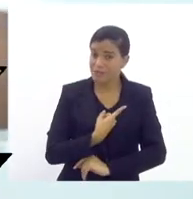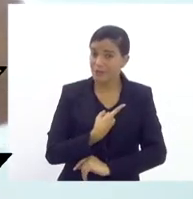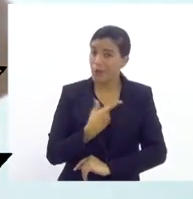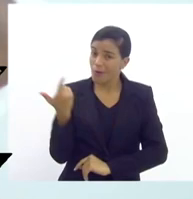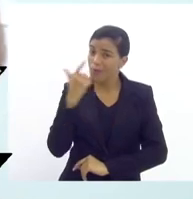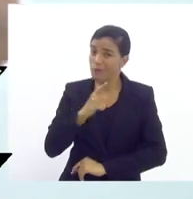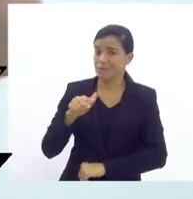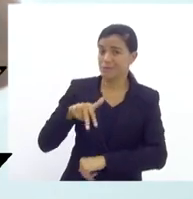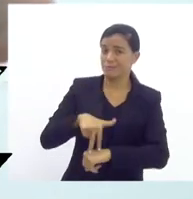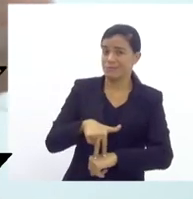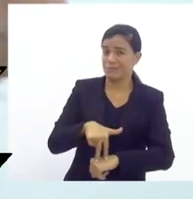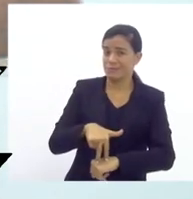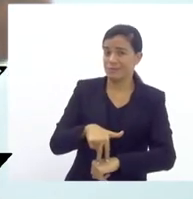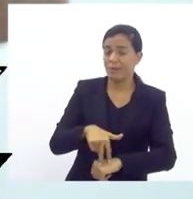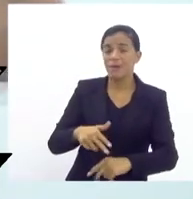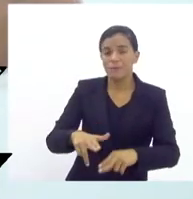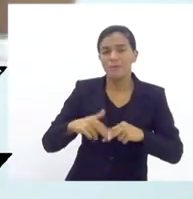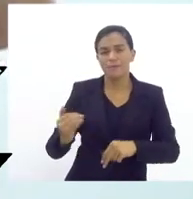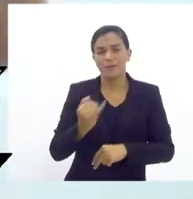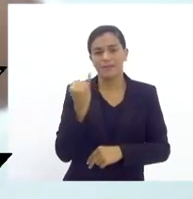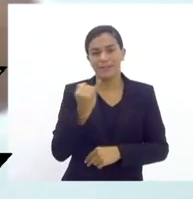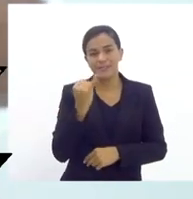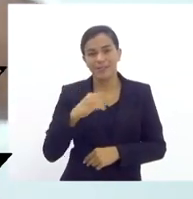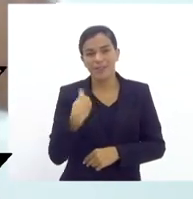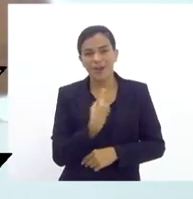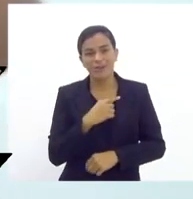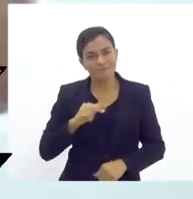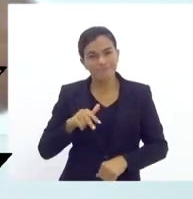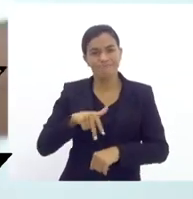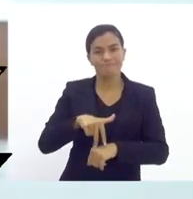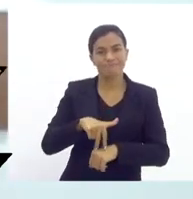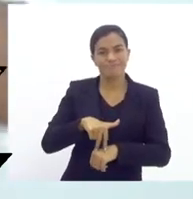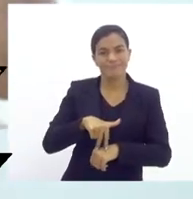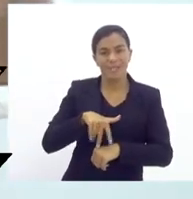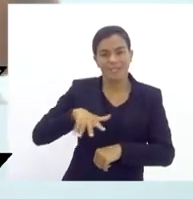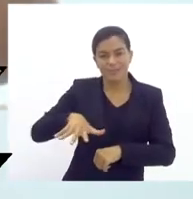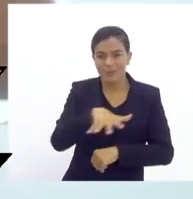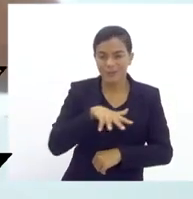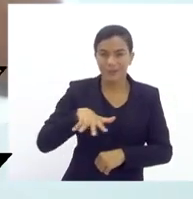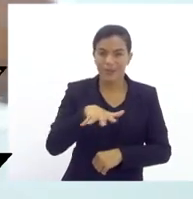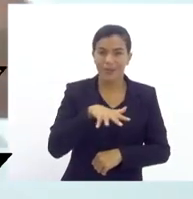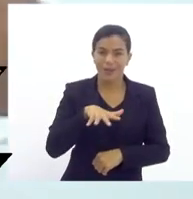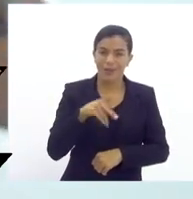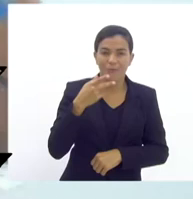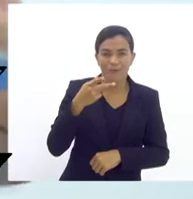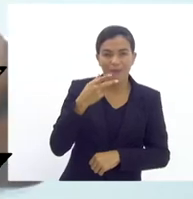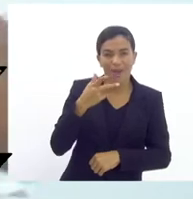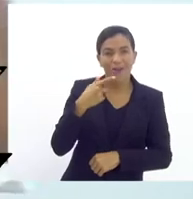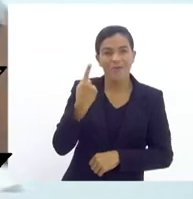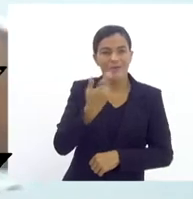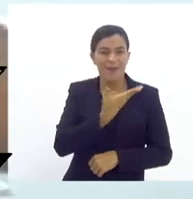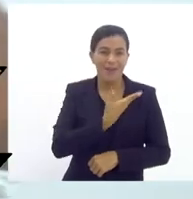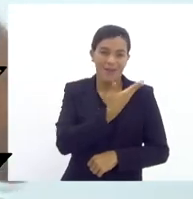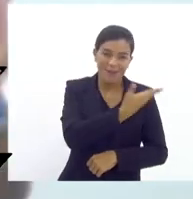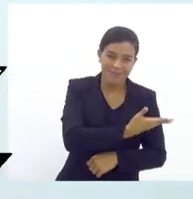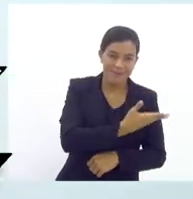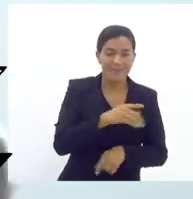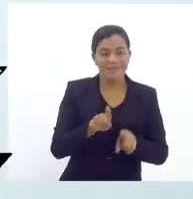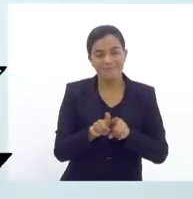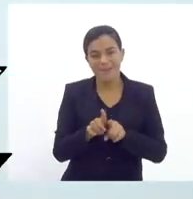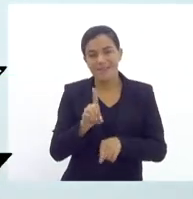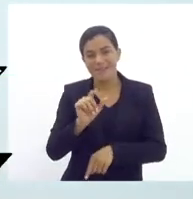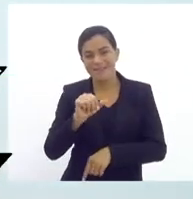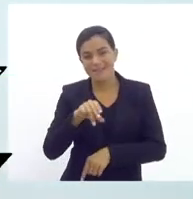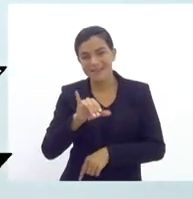lugar por isso que é tão importante nós Assumimos esse lugar Como diz numa companheira tanto minha quanto da